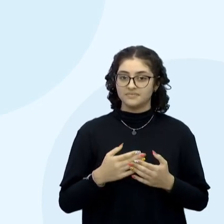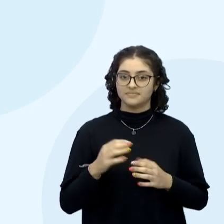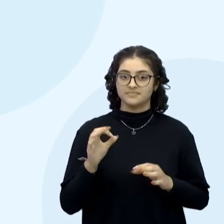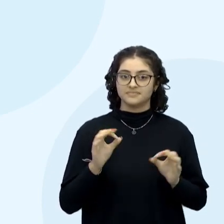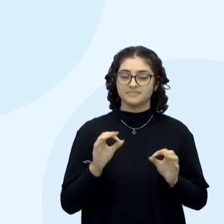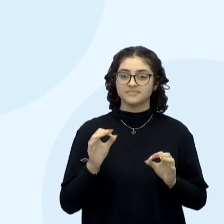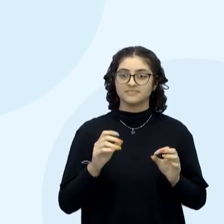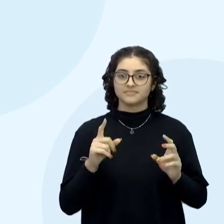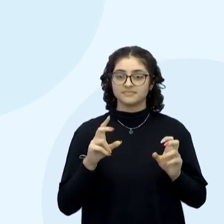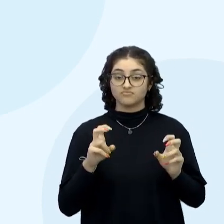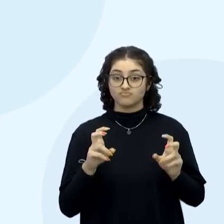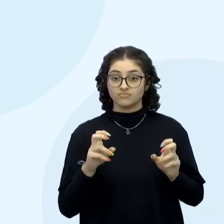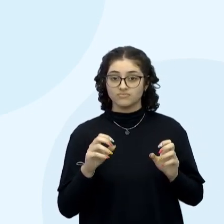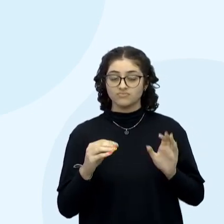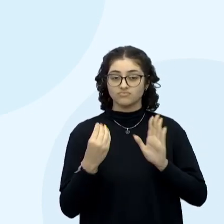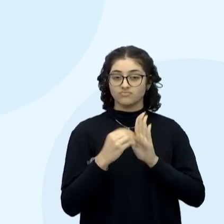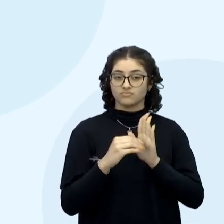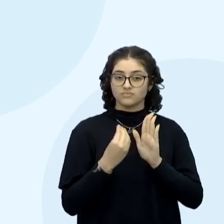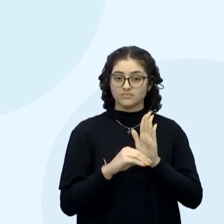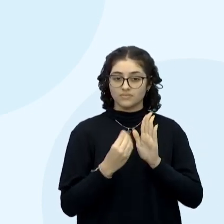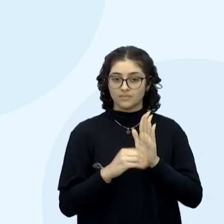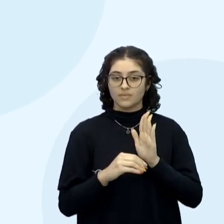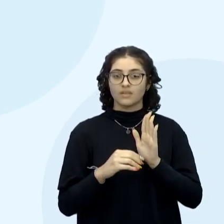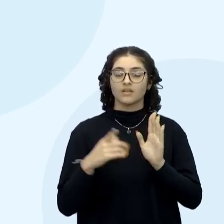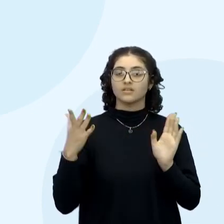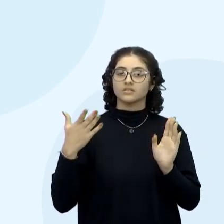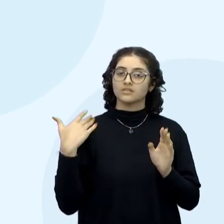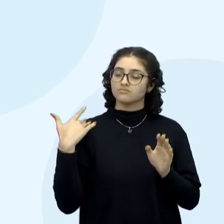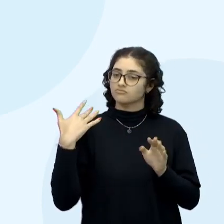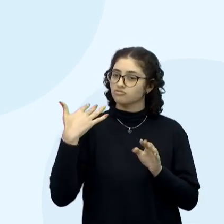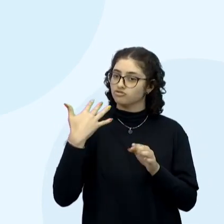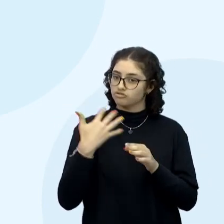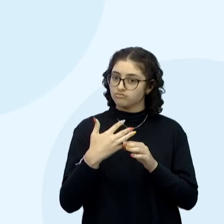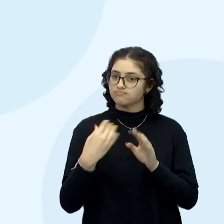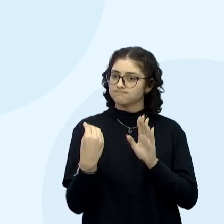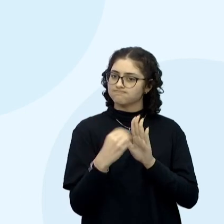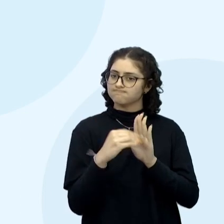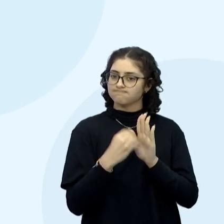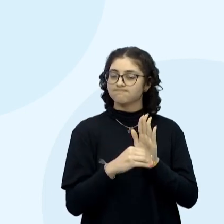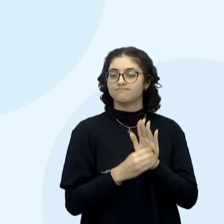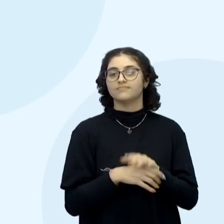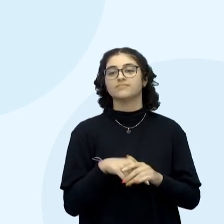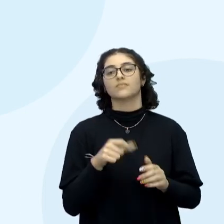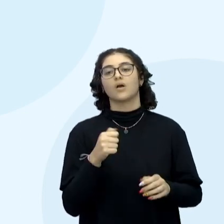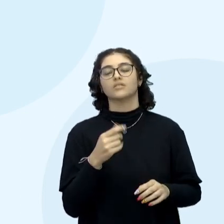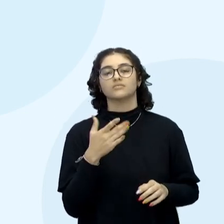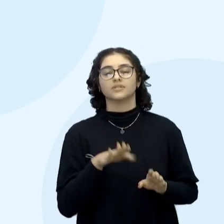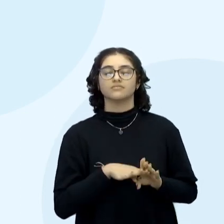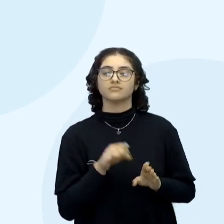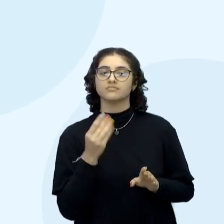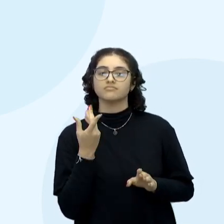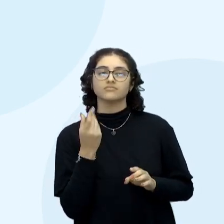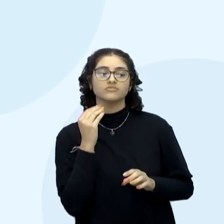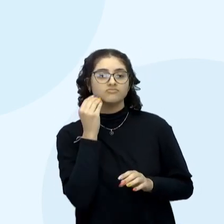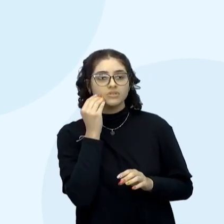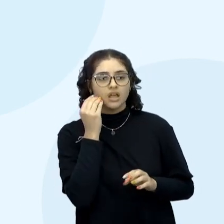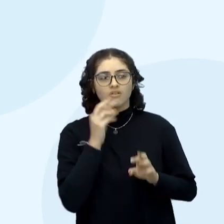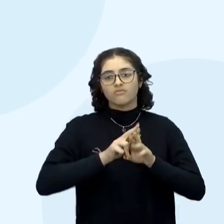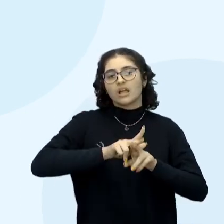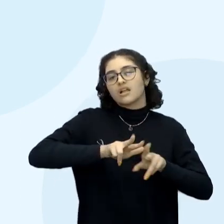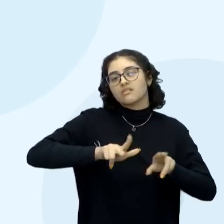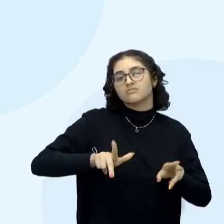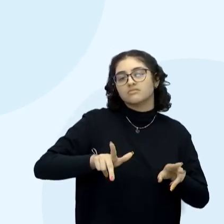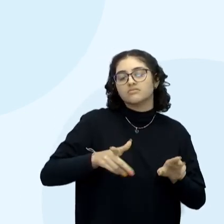temáticas, conceitos e conteúdos trabalhados ao longo do curso. Para isso, vocês podem testar novos formatos, como mapa mental,